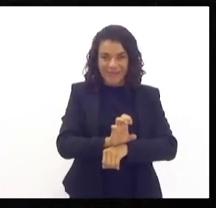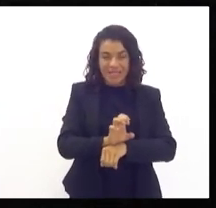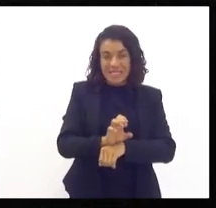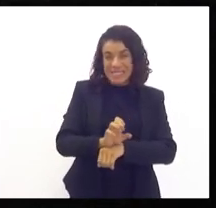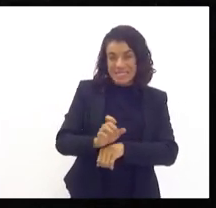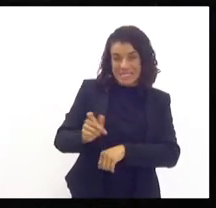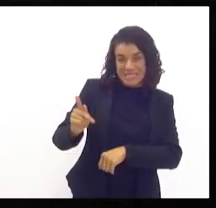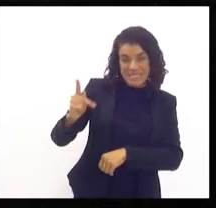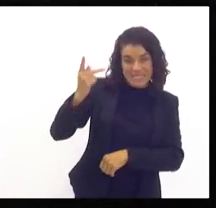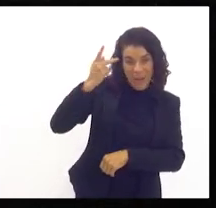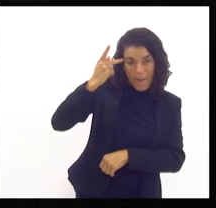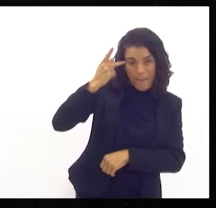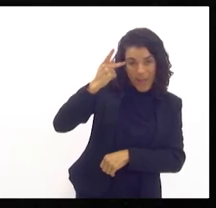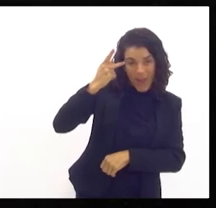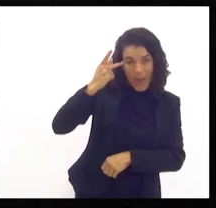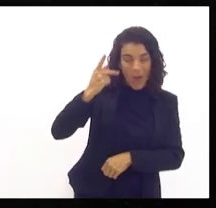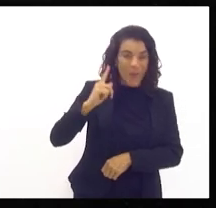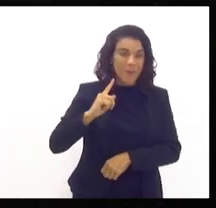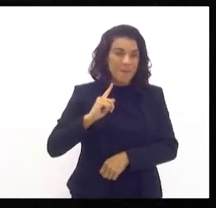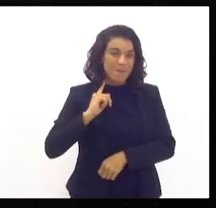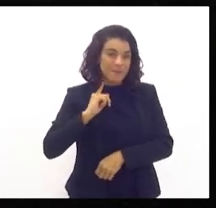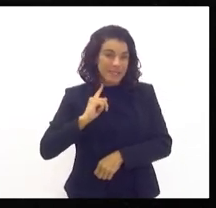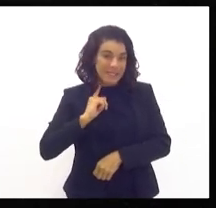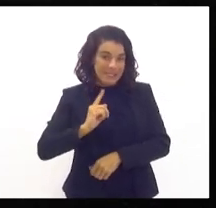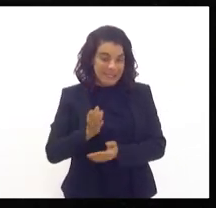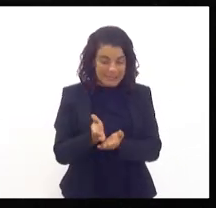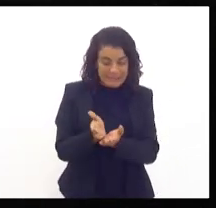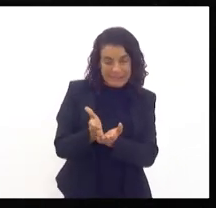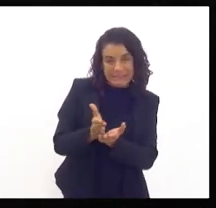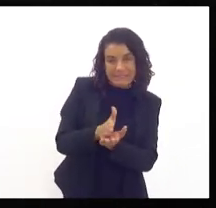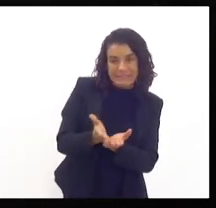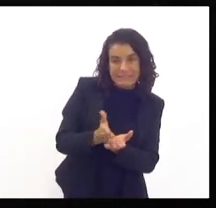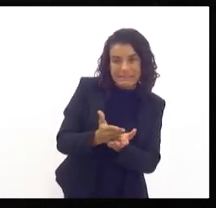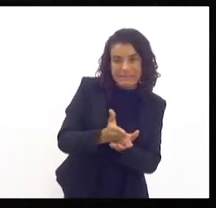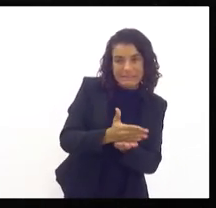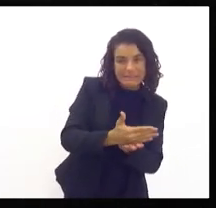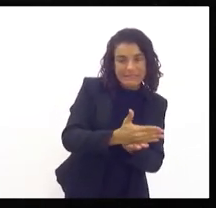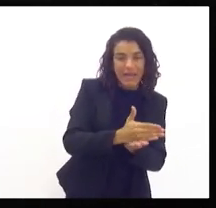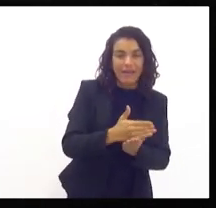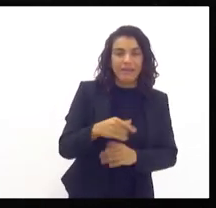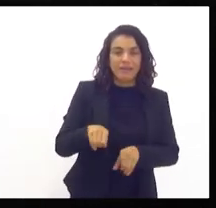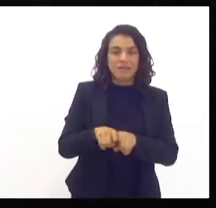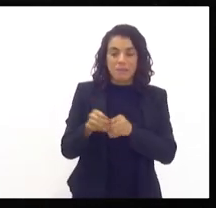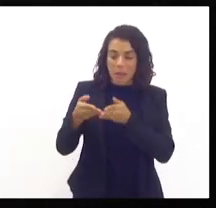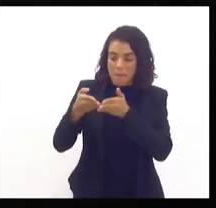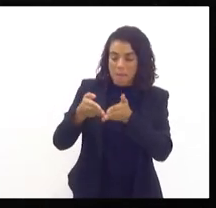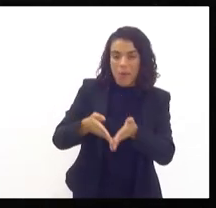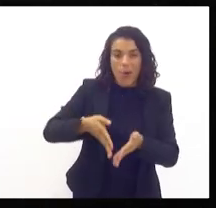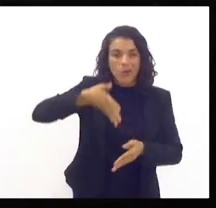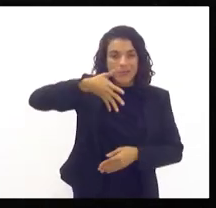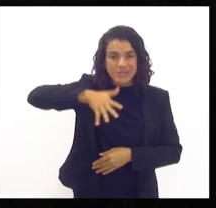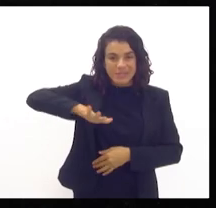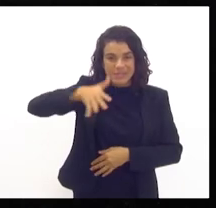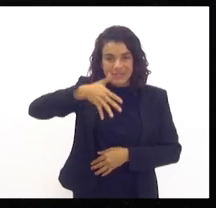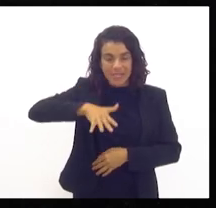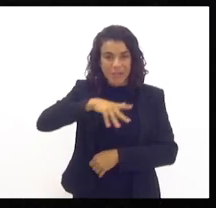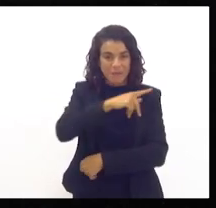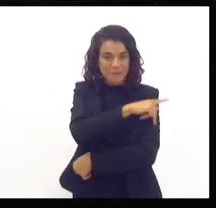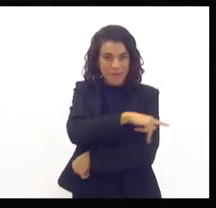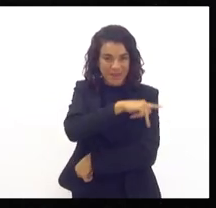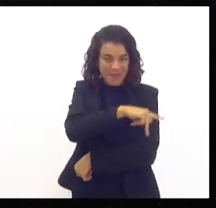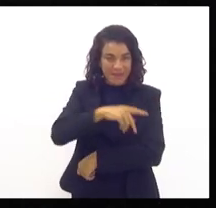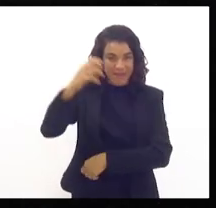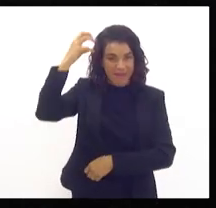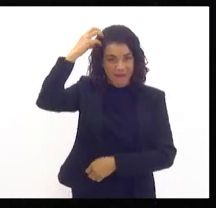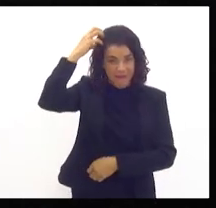São Paulo, por Minas, por Porto de Santos, através de Paraty, ali em Angra dos